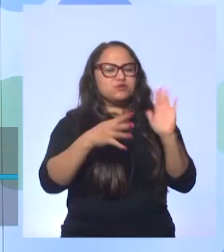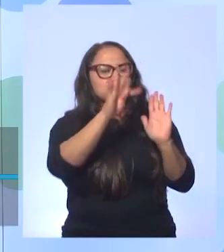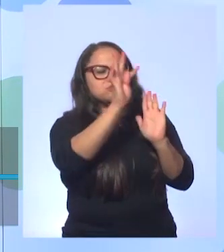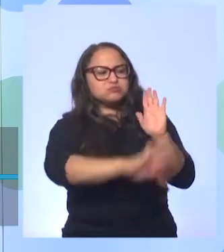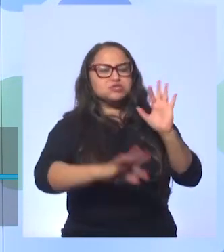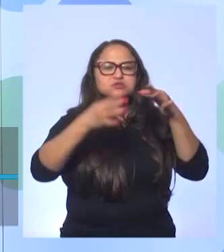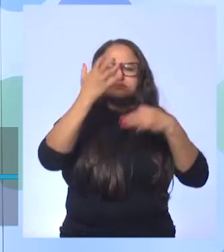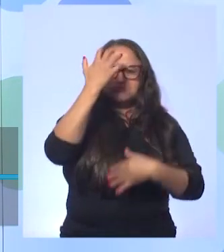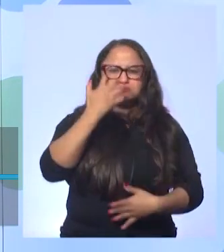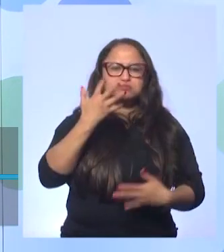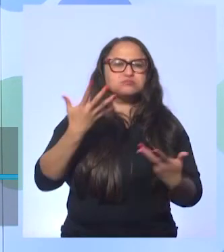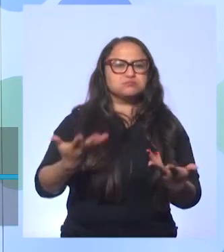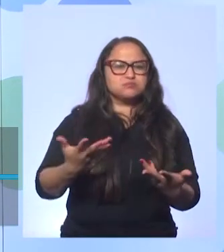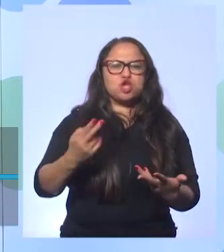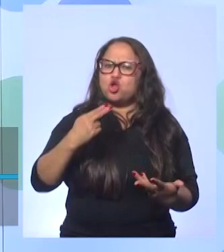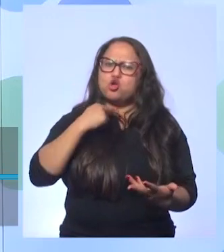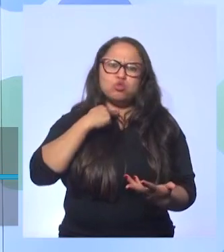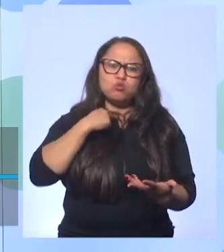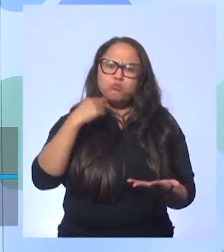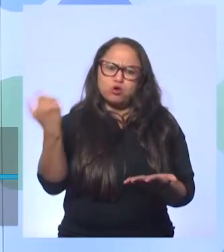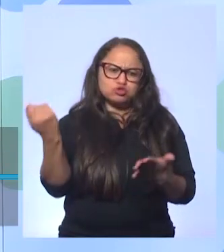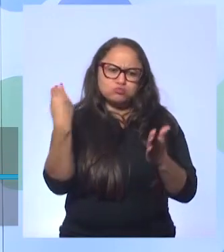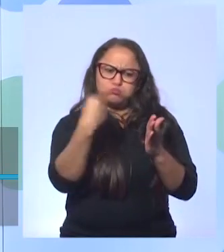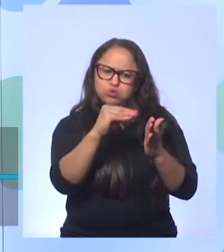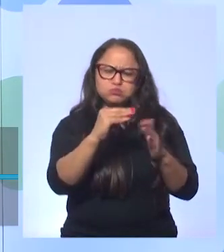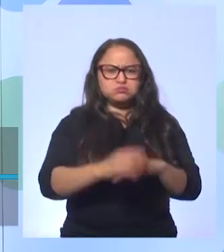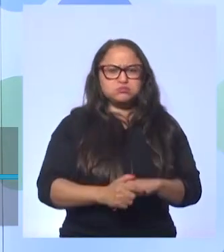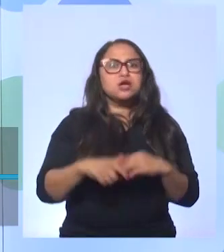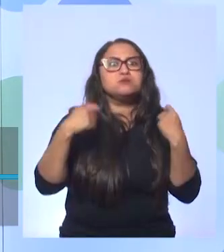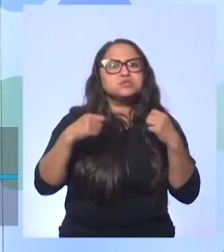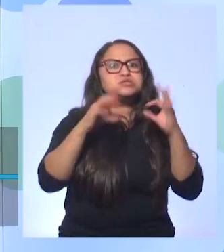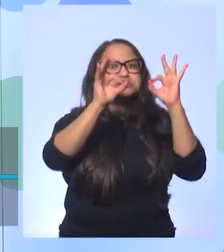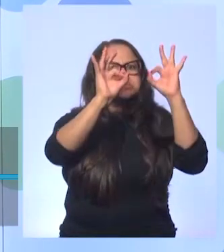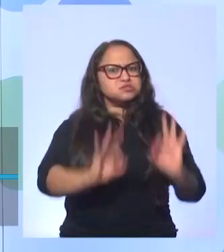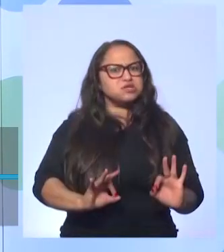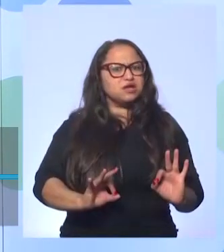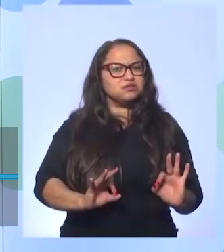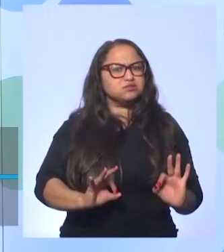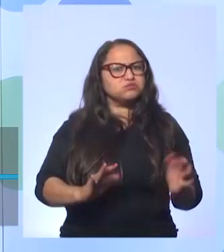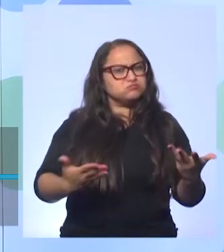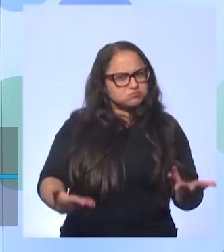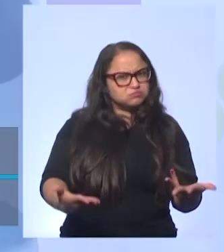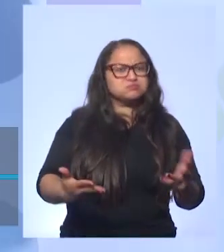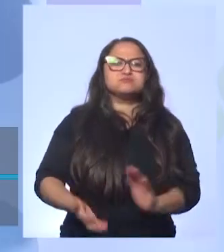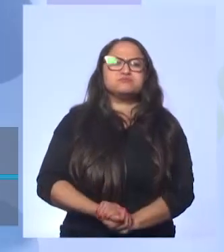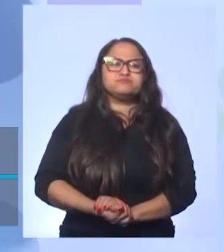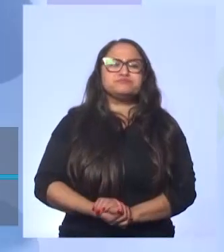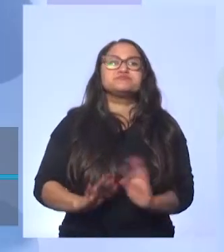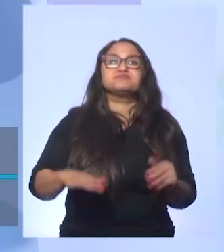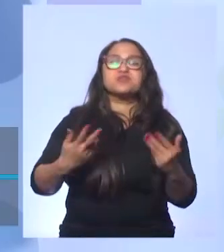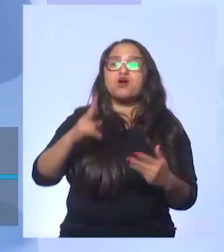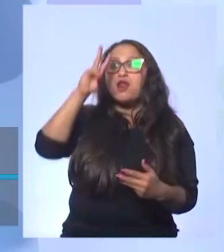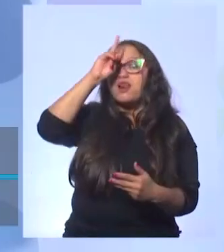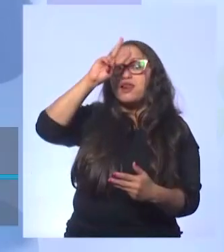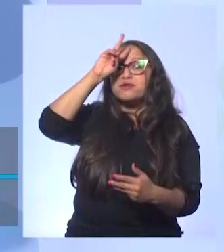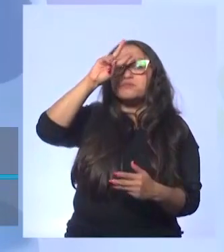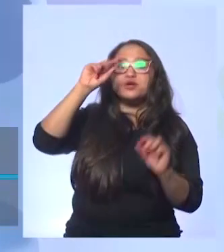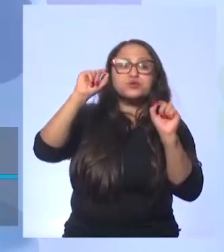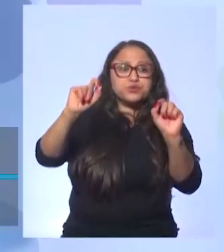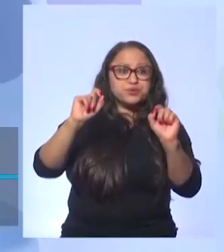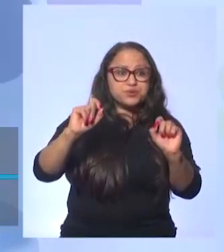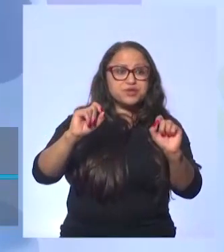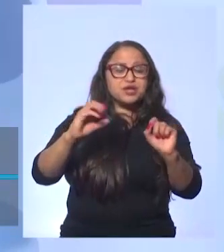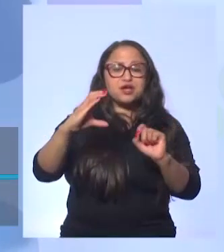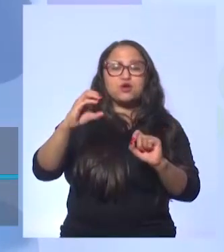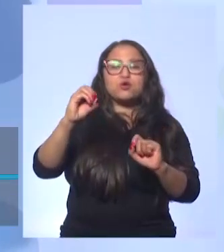um texto sério, não pode colocar isso, né? Então tem que ficar de maneira correta, coerente, só com o texto. Então, lembrando aí que a coesão é essa